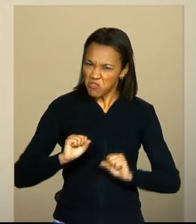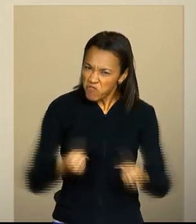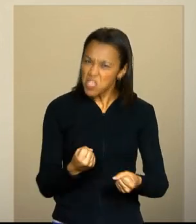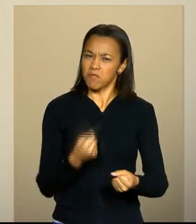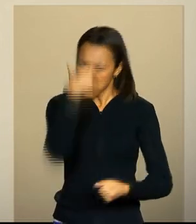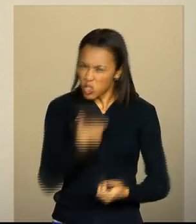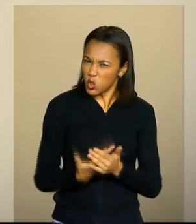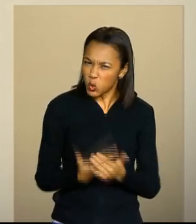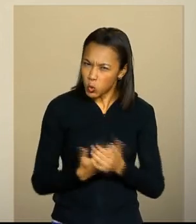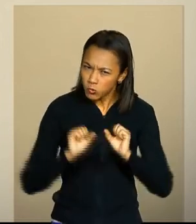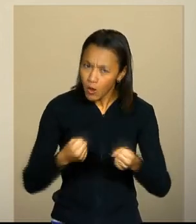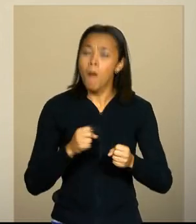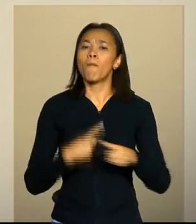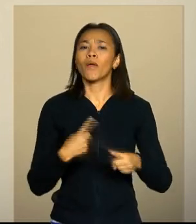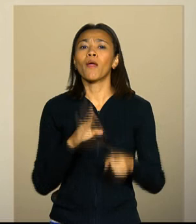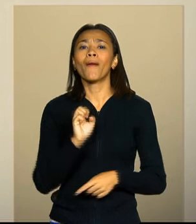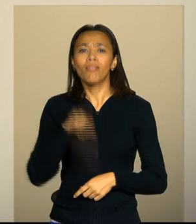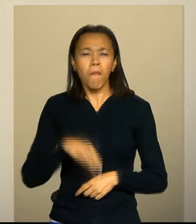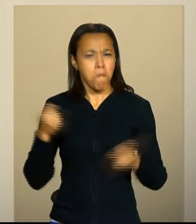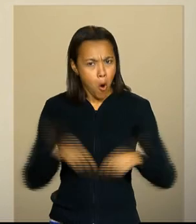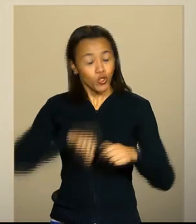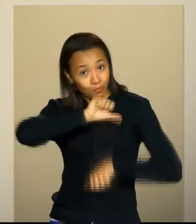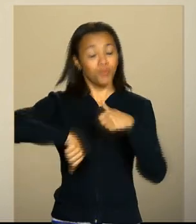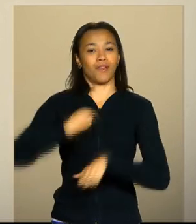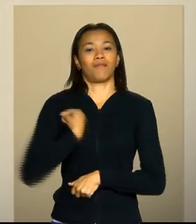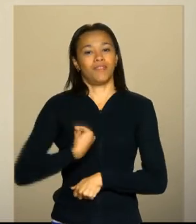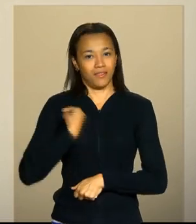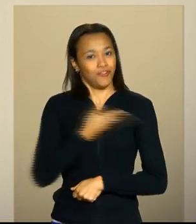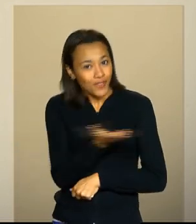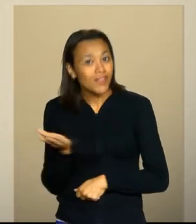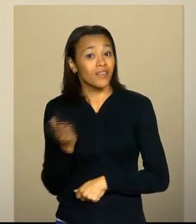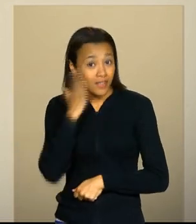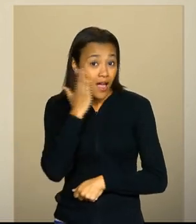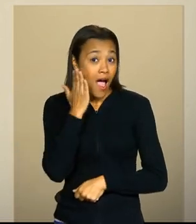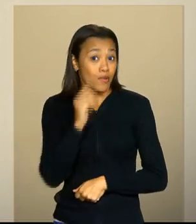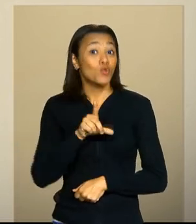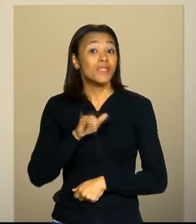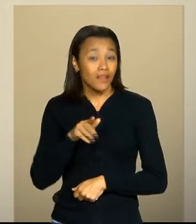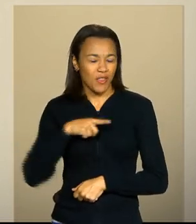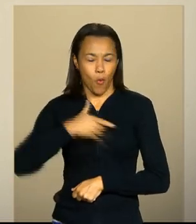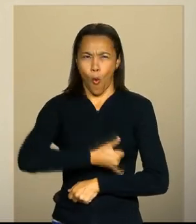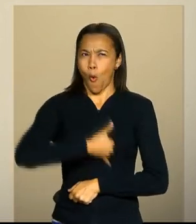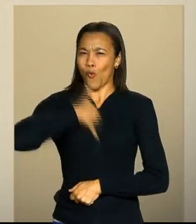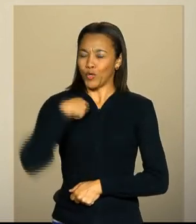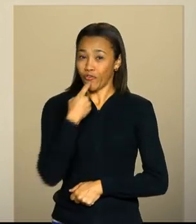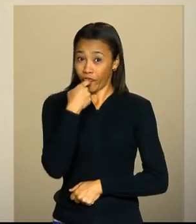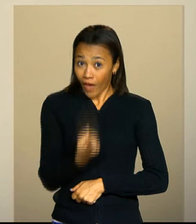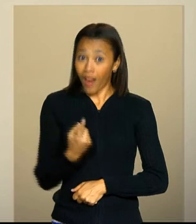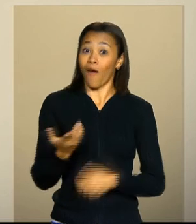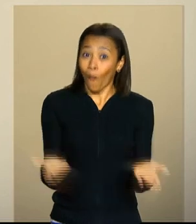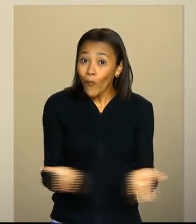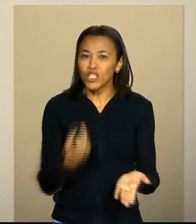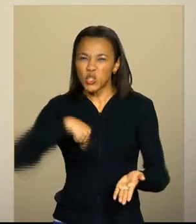firme e estudem bastante porque o Enem pode mudar a vida de vocês sabe Luciano Eu Tenho muito orgulho de dizer